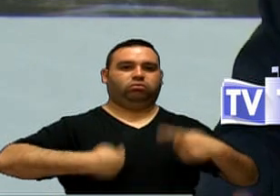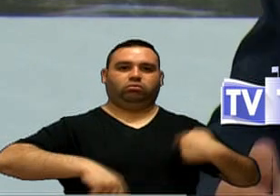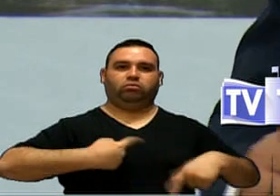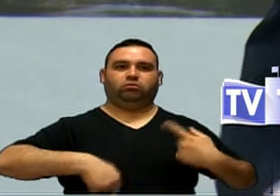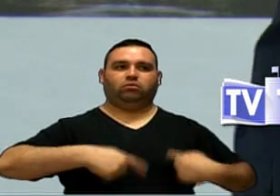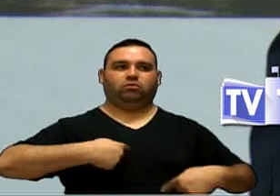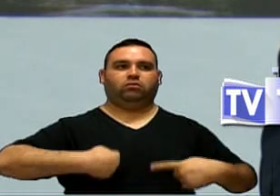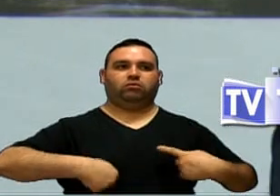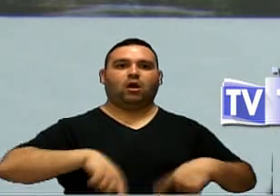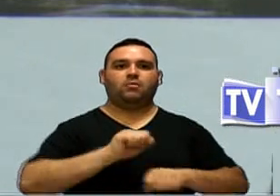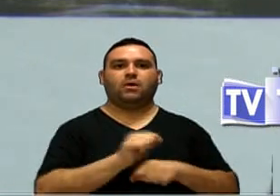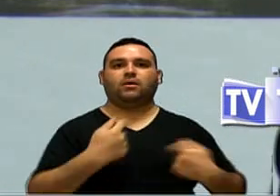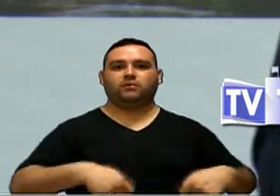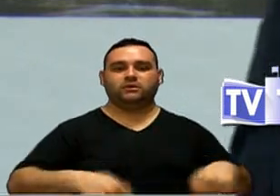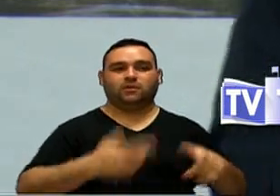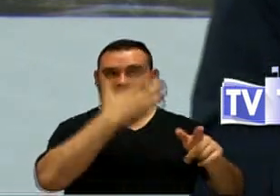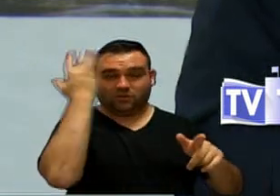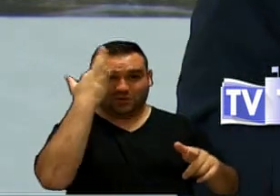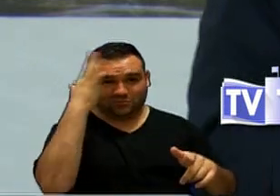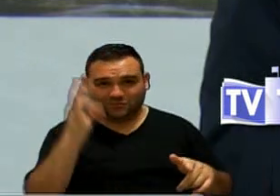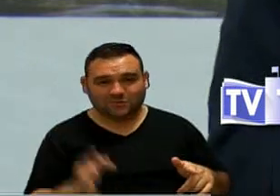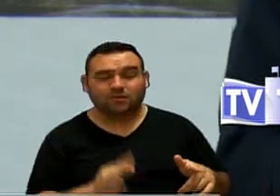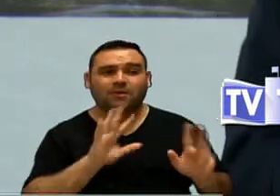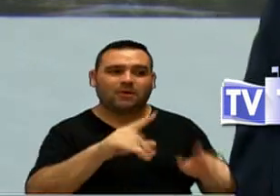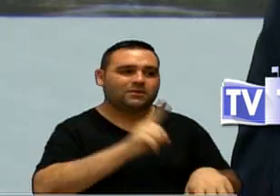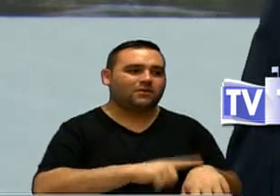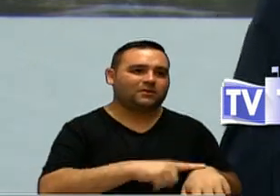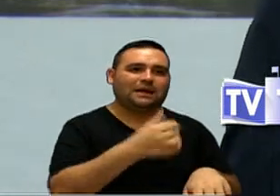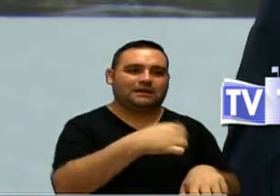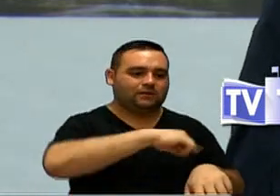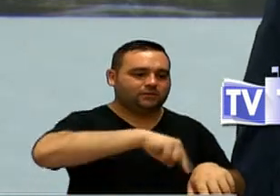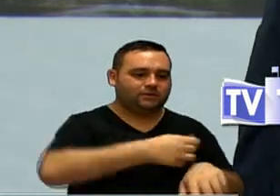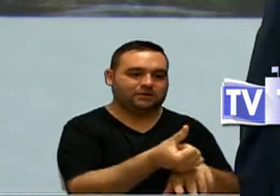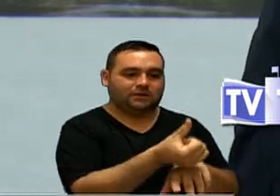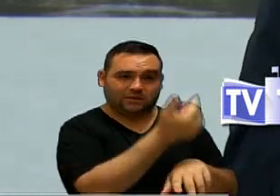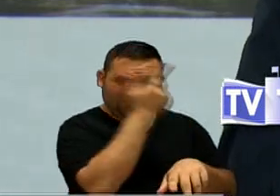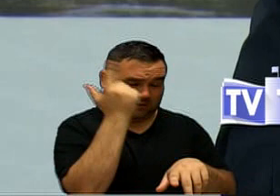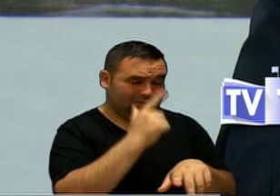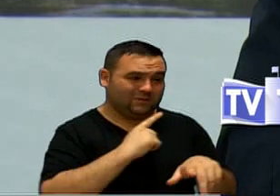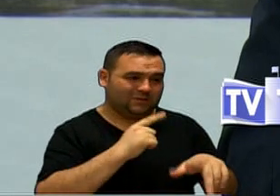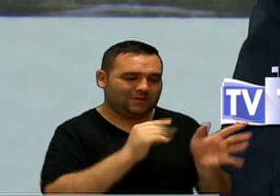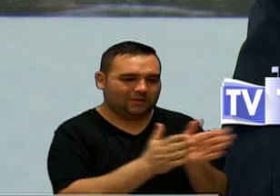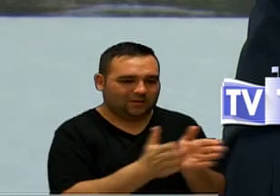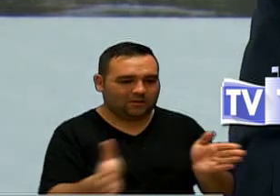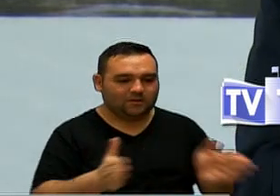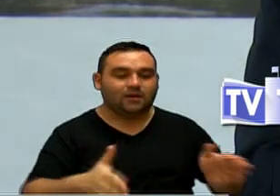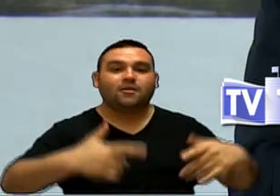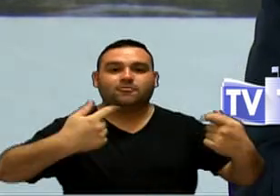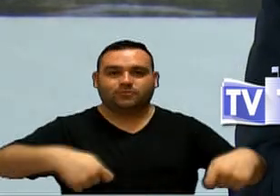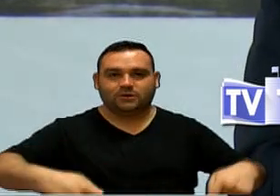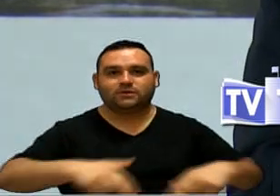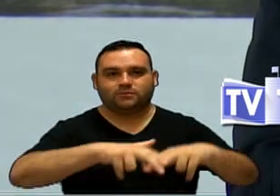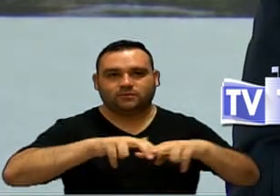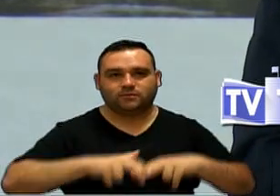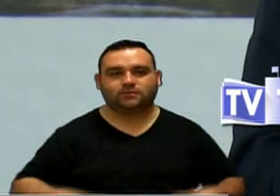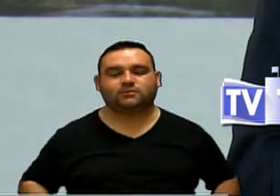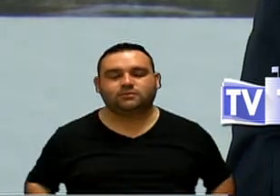corpo. Então, às vezes, as pessoas não entendem, mas às 6 horas, realmente, esse período é necessário para